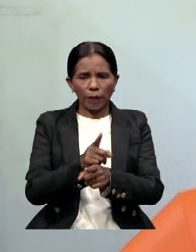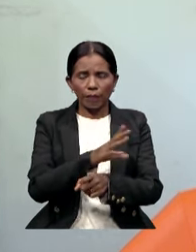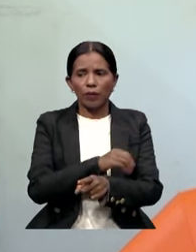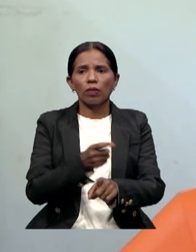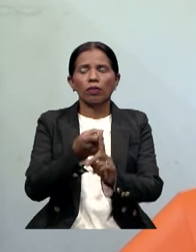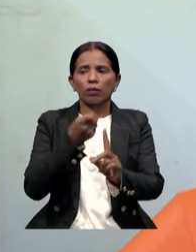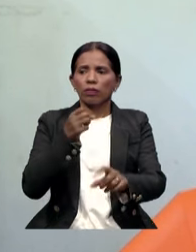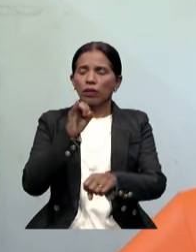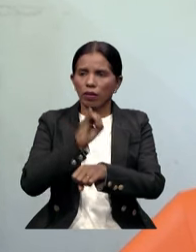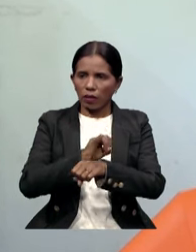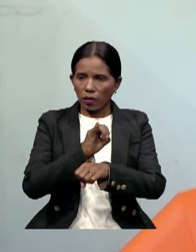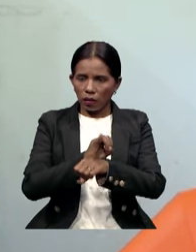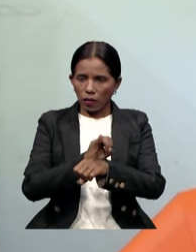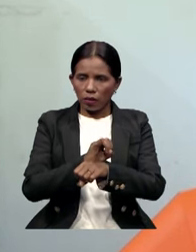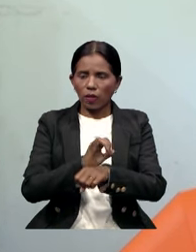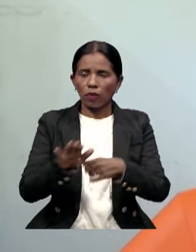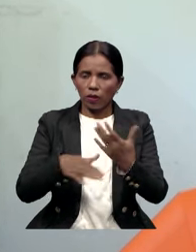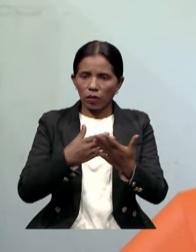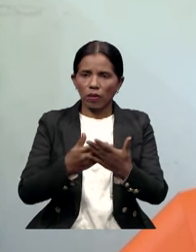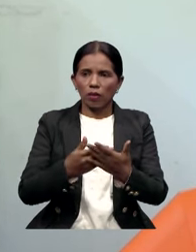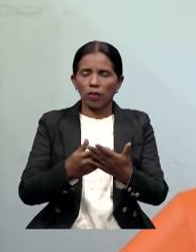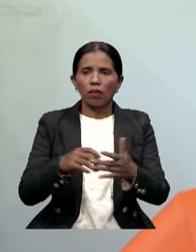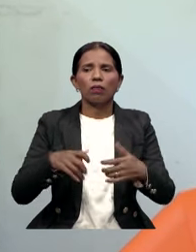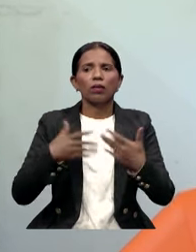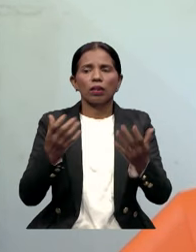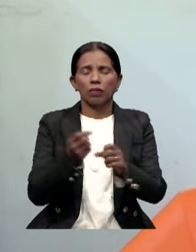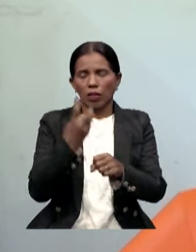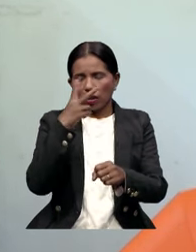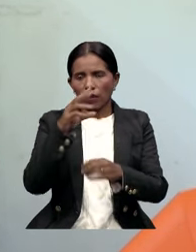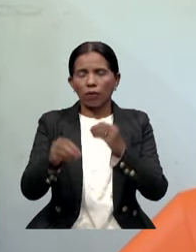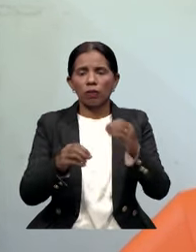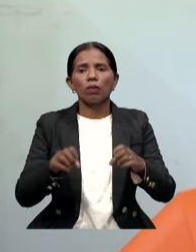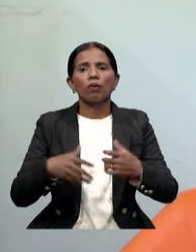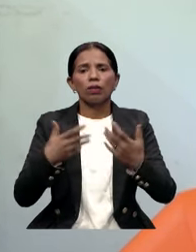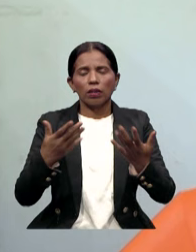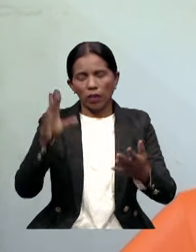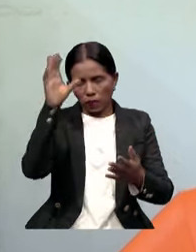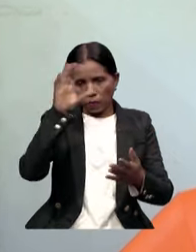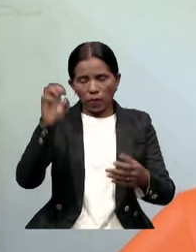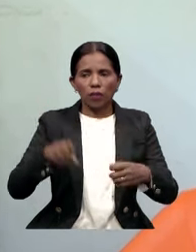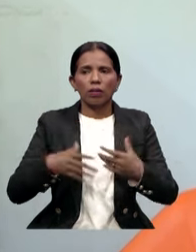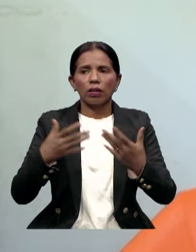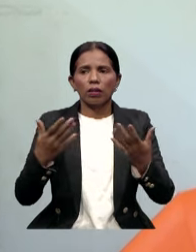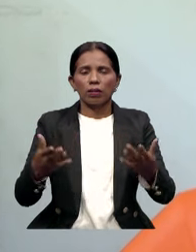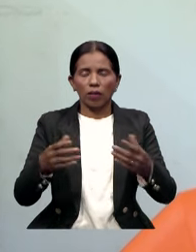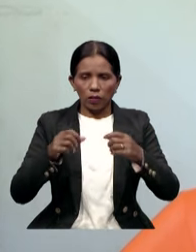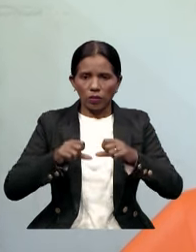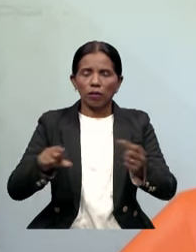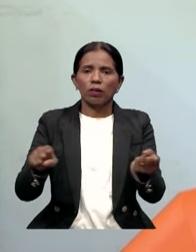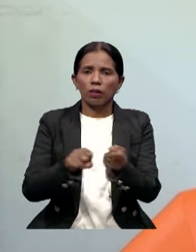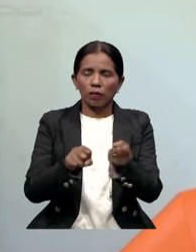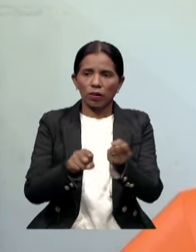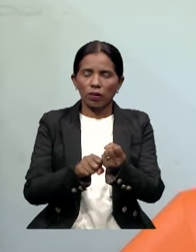igreza confusion sira mos o insala os de halo resisan mos o insatu buka manera tu insatu bel contribui